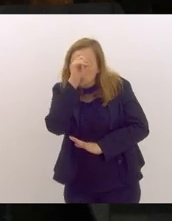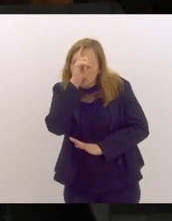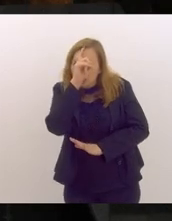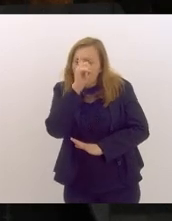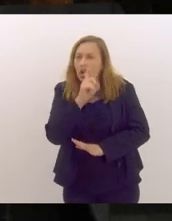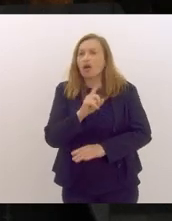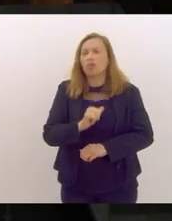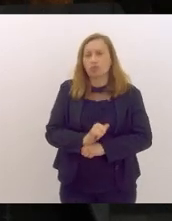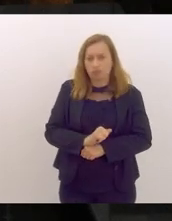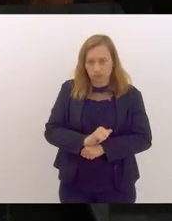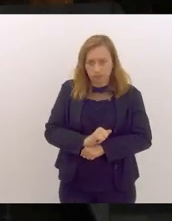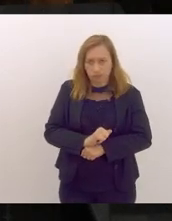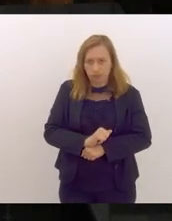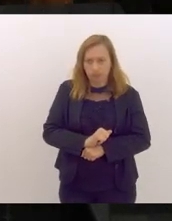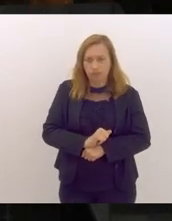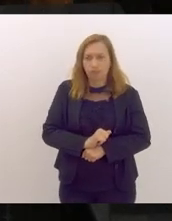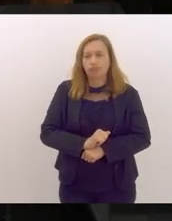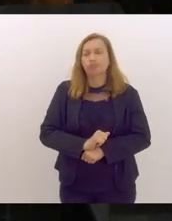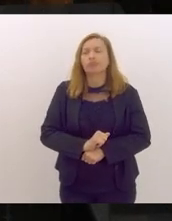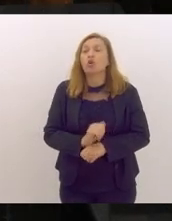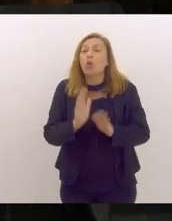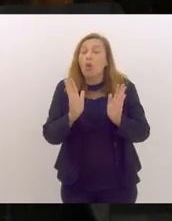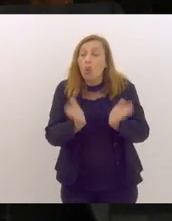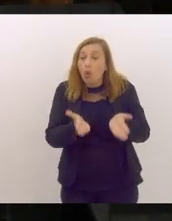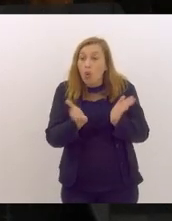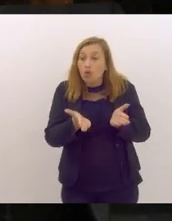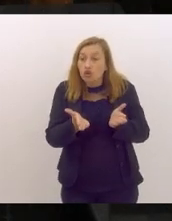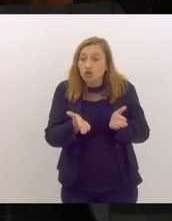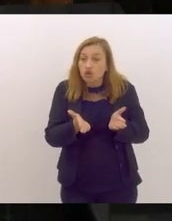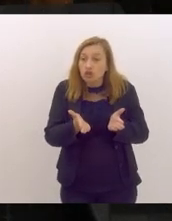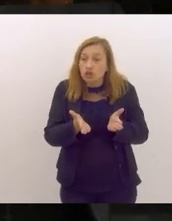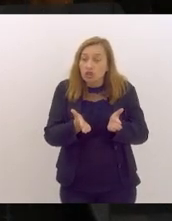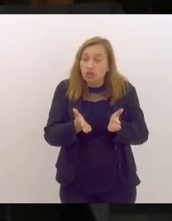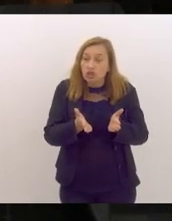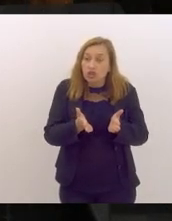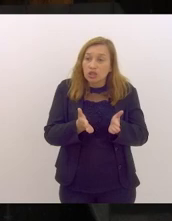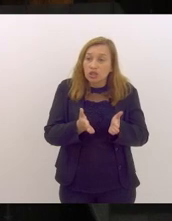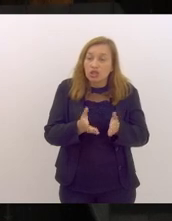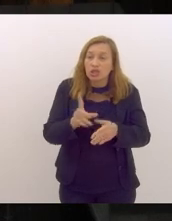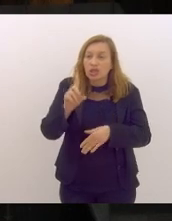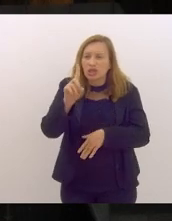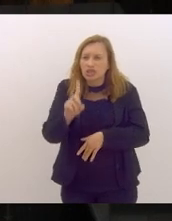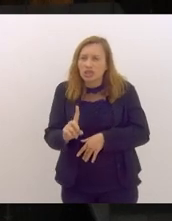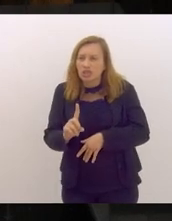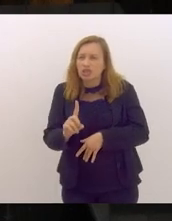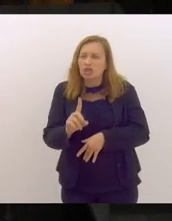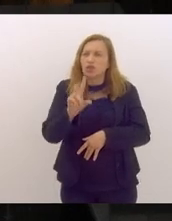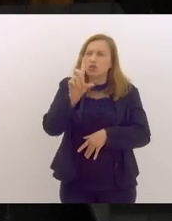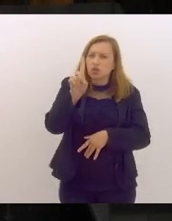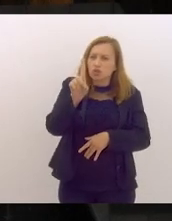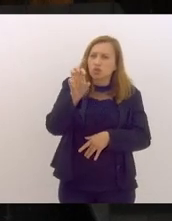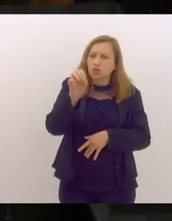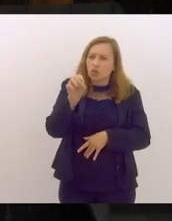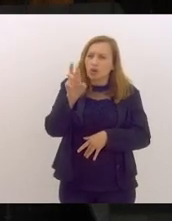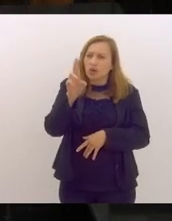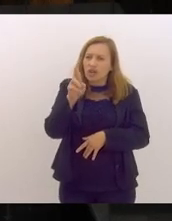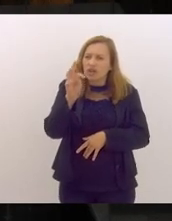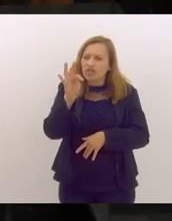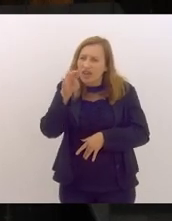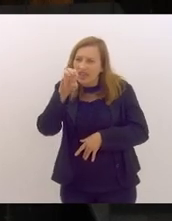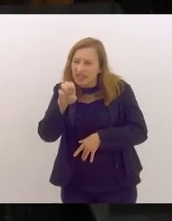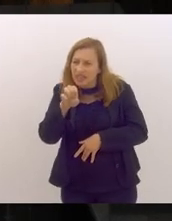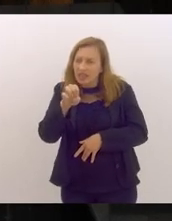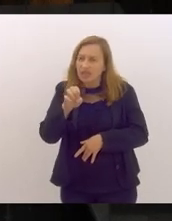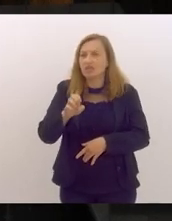de natividade, hoje dirigido pela doutora Ivete Martins Borer, que inclusive